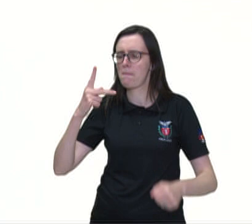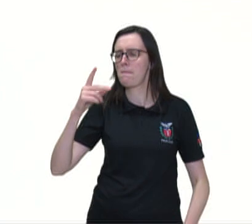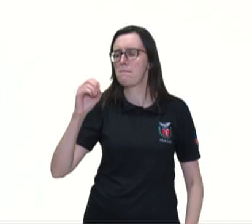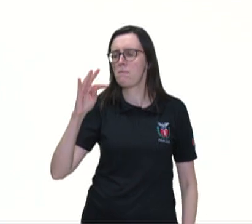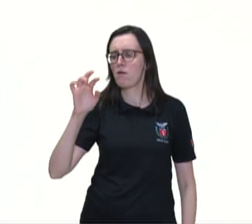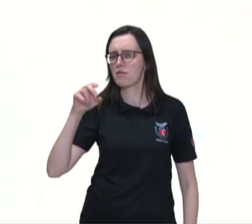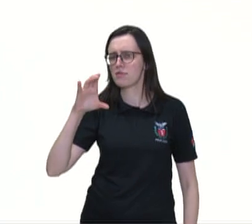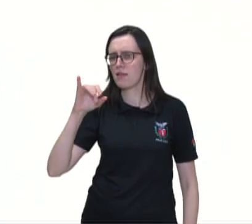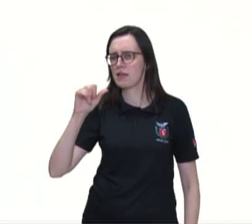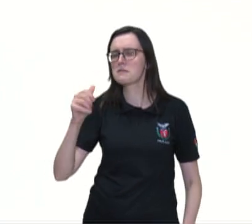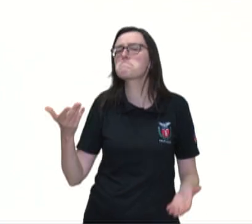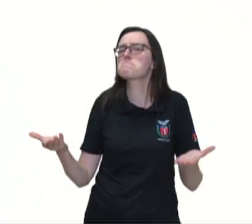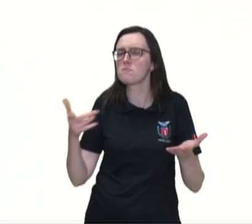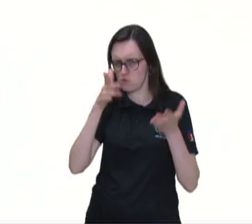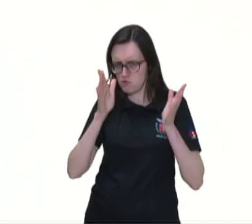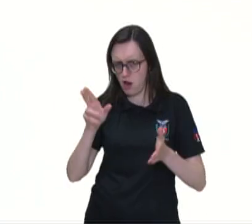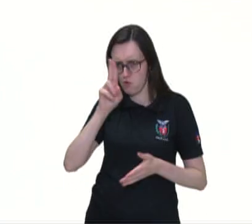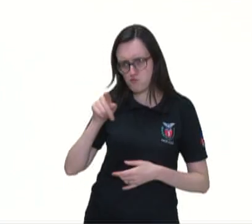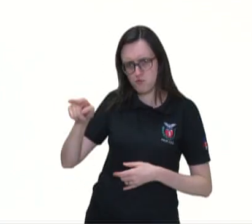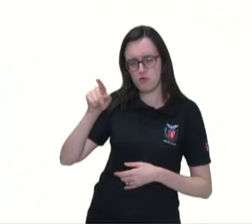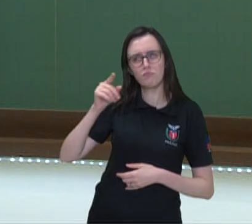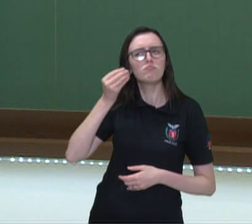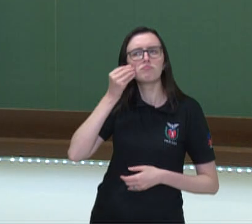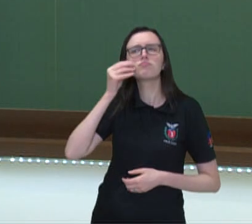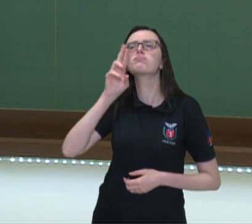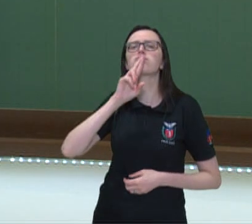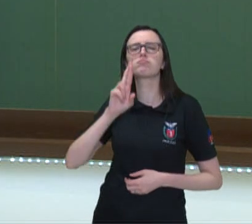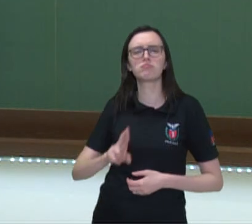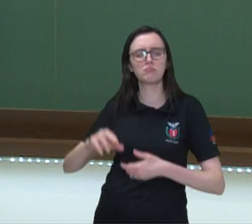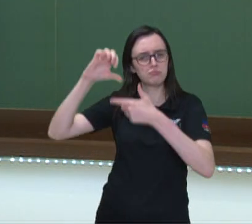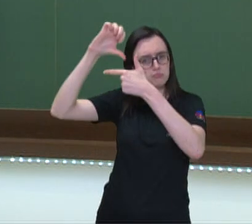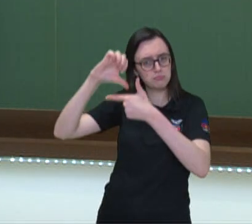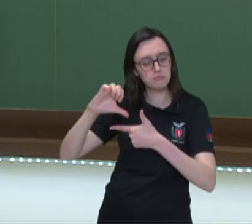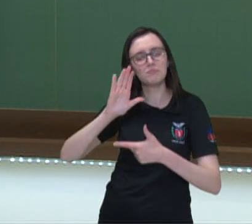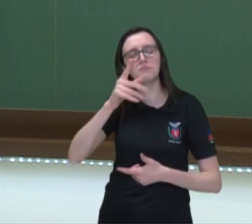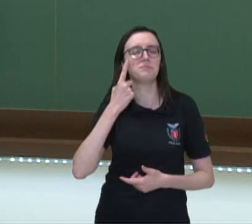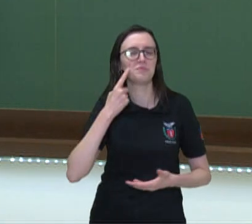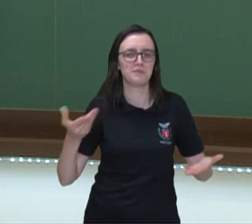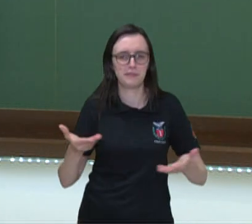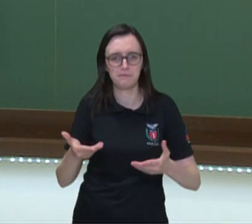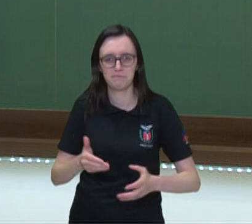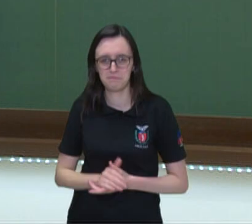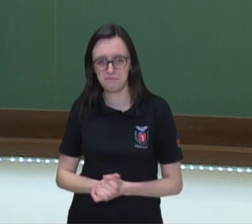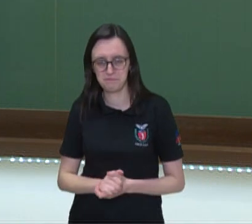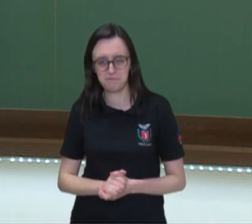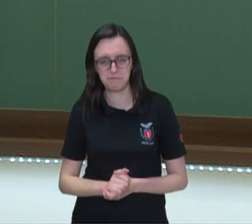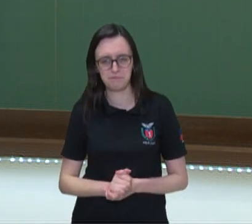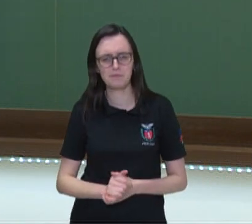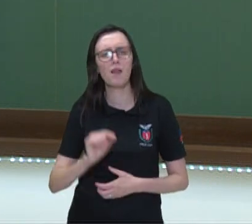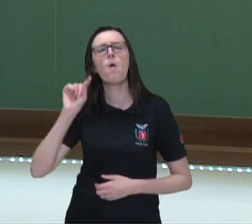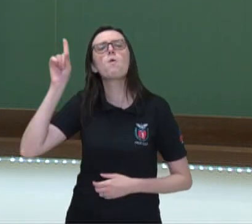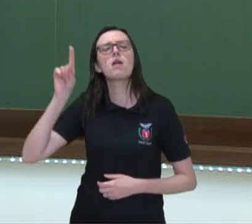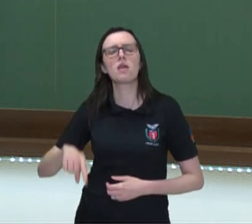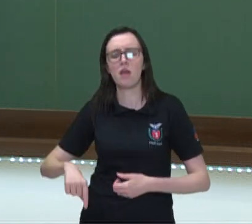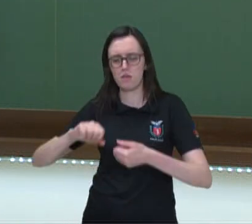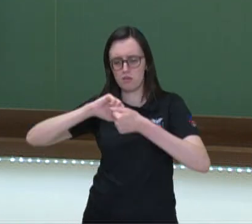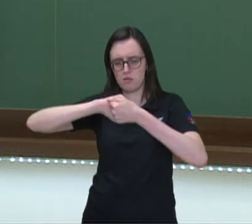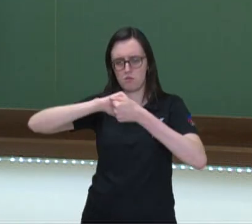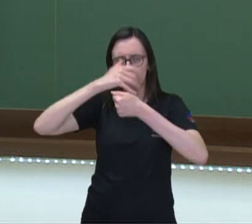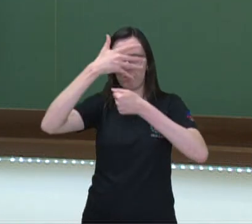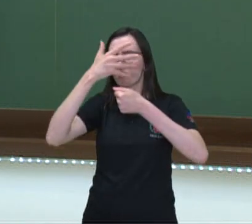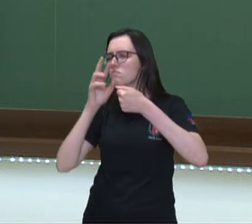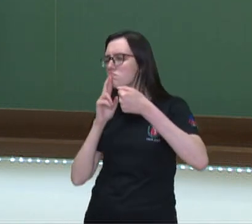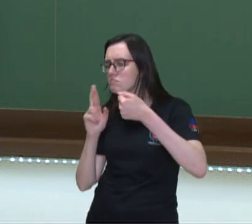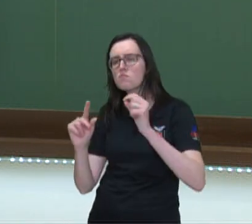já utilizou potência para resolver alguma situação, problema? Vamos ver então. O que é uma potência? A